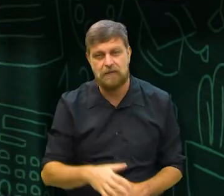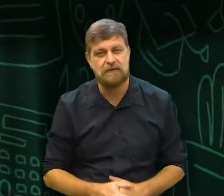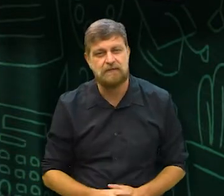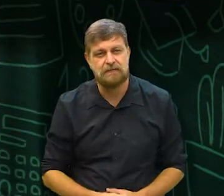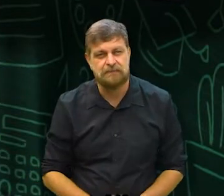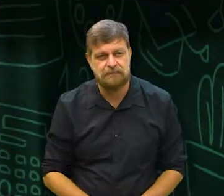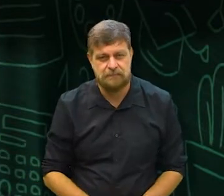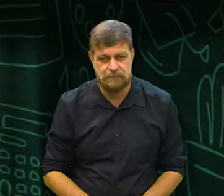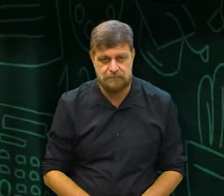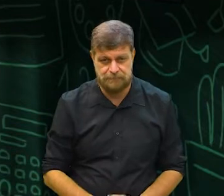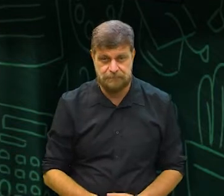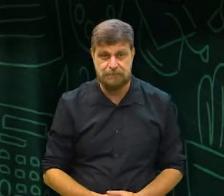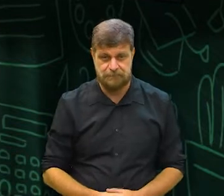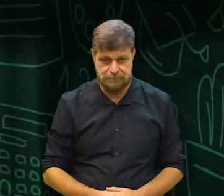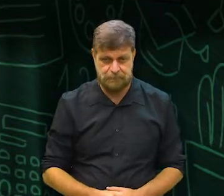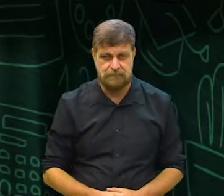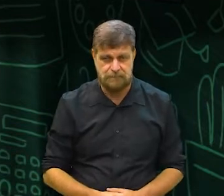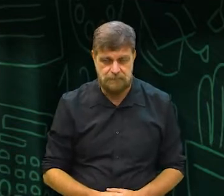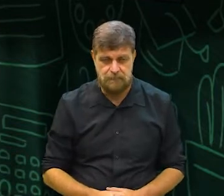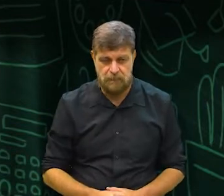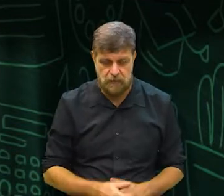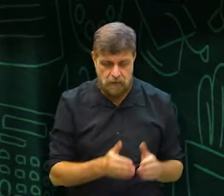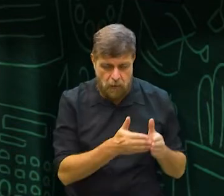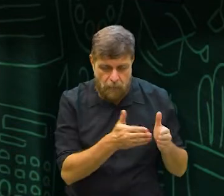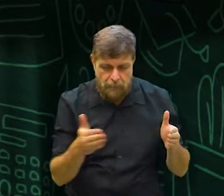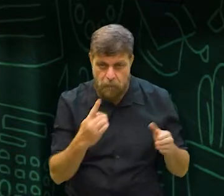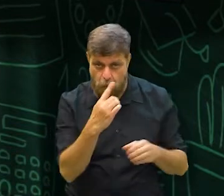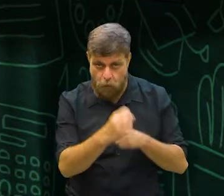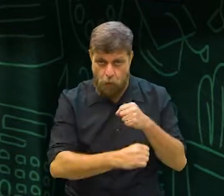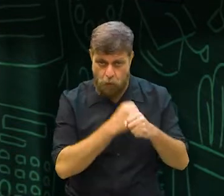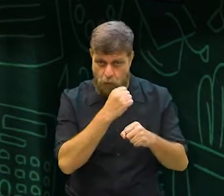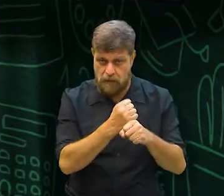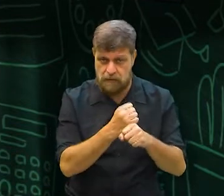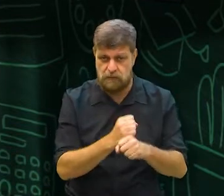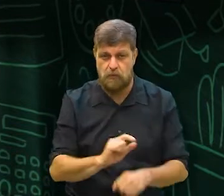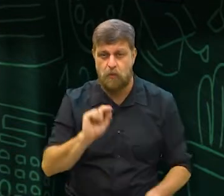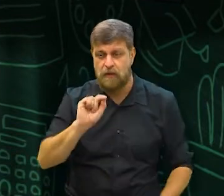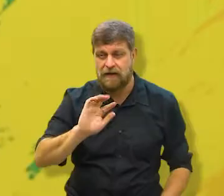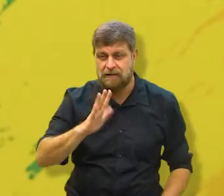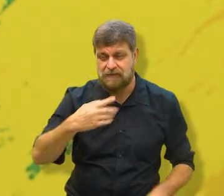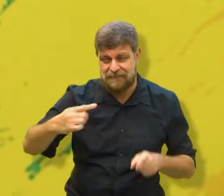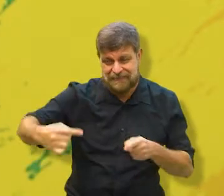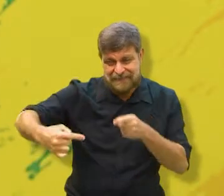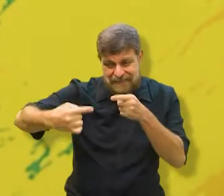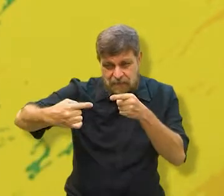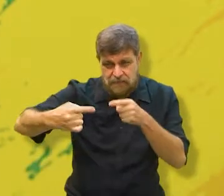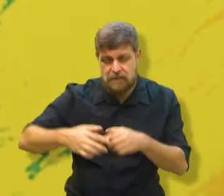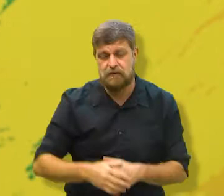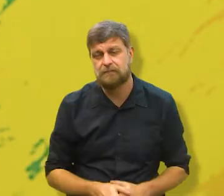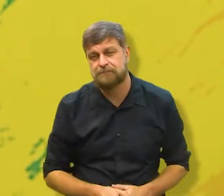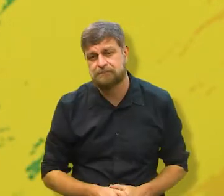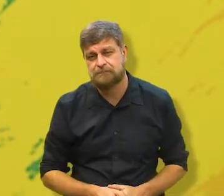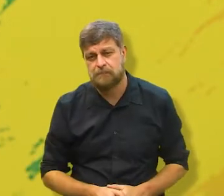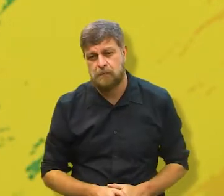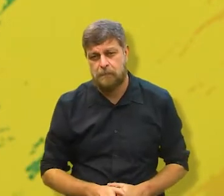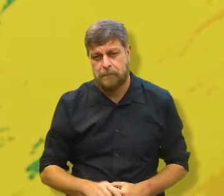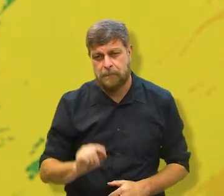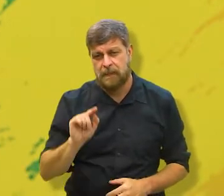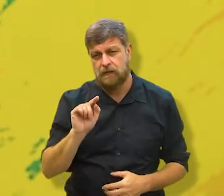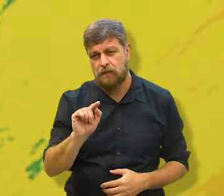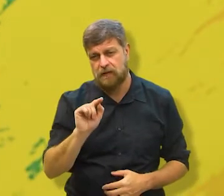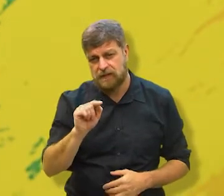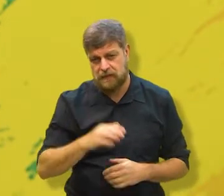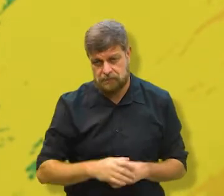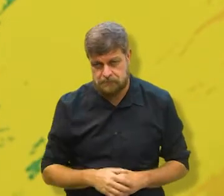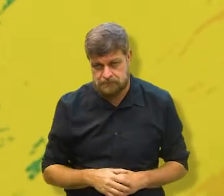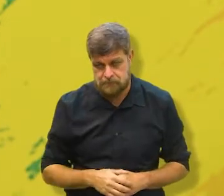porque ao longo desse processo de um ano, o grande desafio foi exatamente esse. Foi